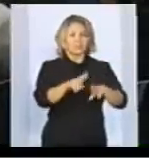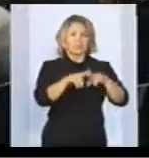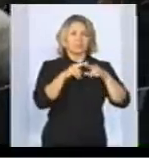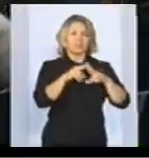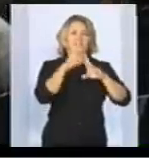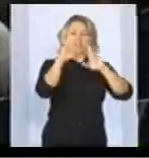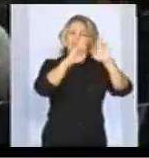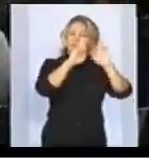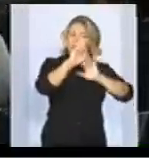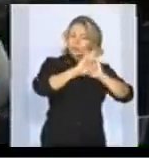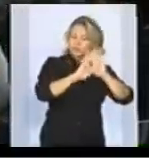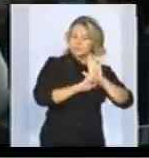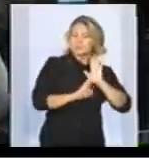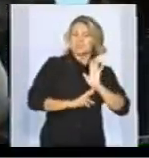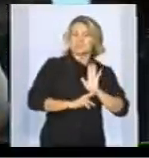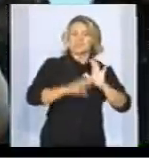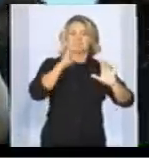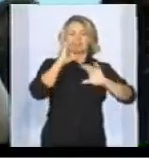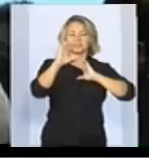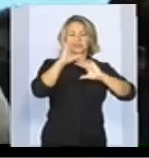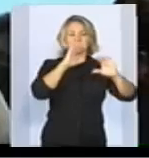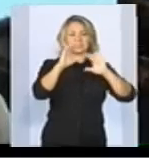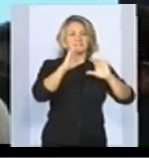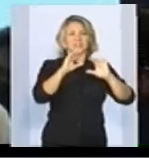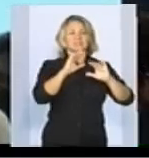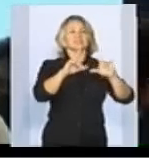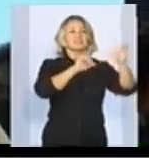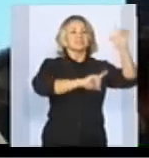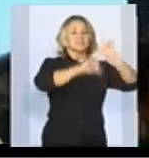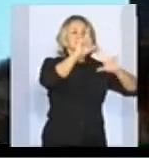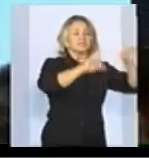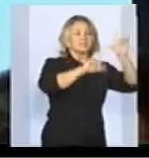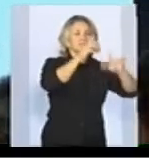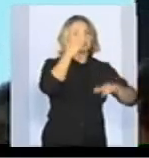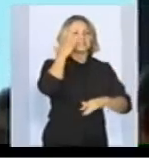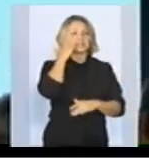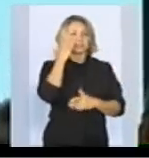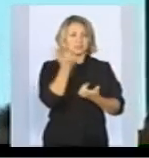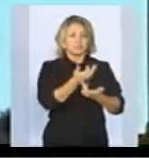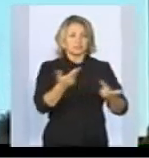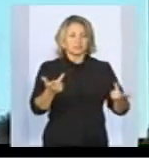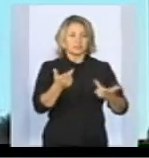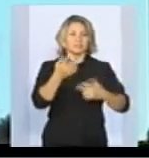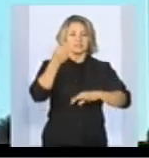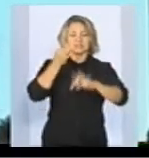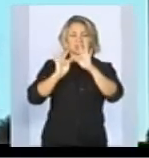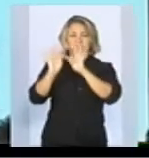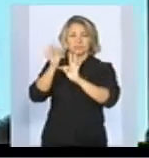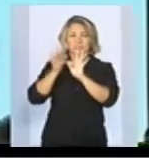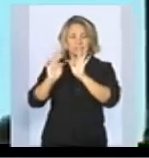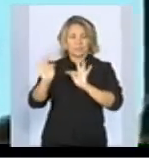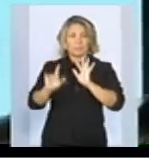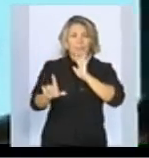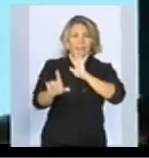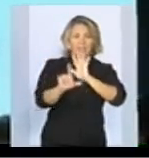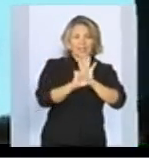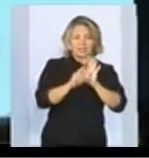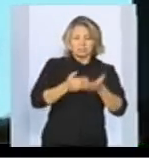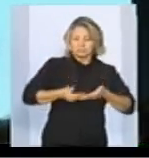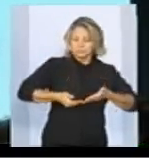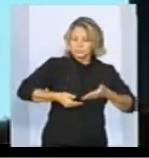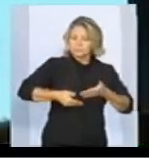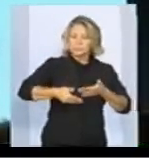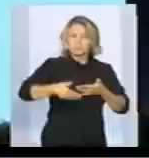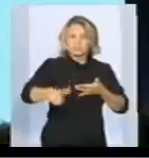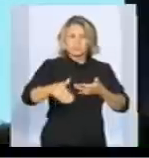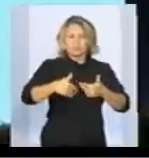social eletrônicos e pensados a partir de uma realidade de convergência tecnológica essa lei passou por um rito processual